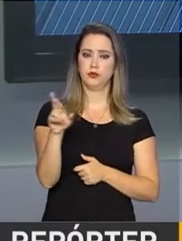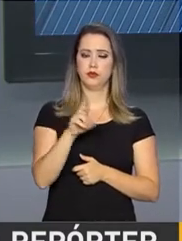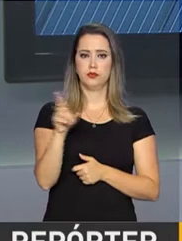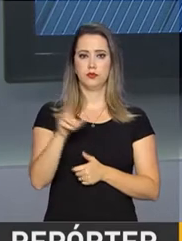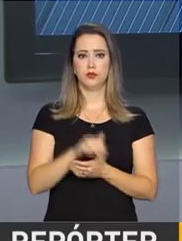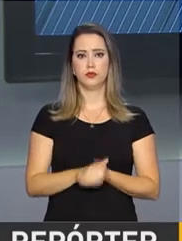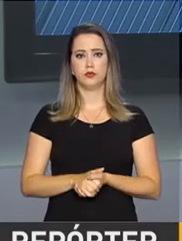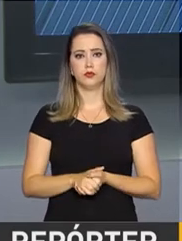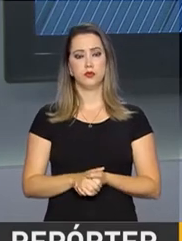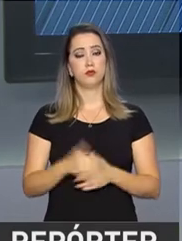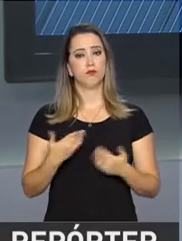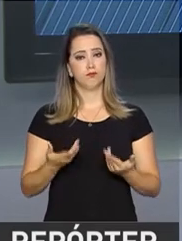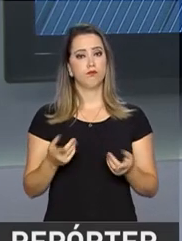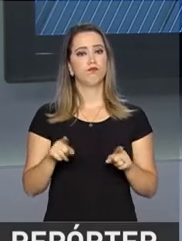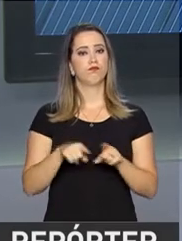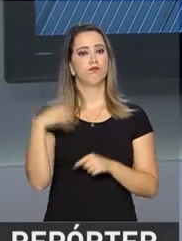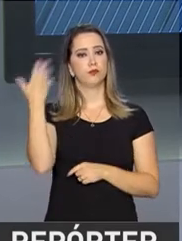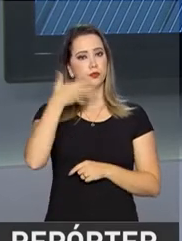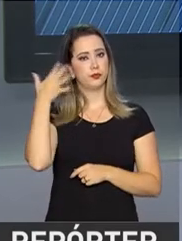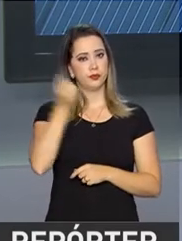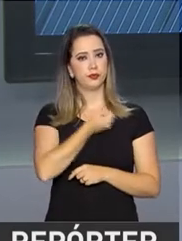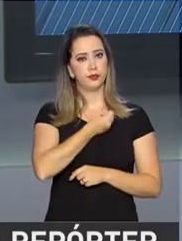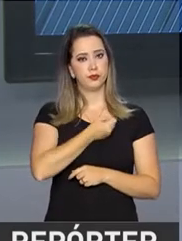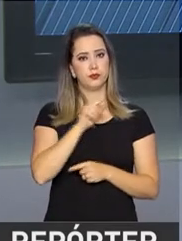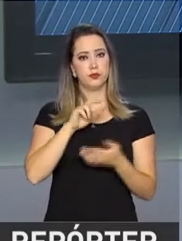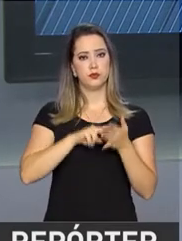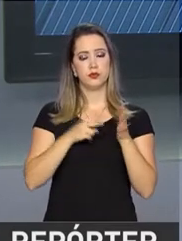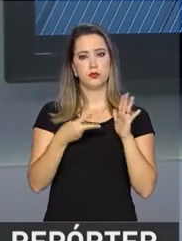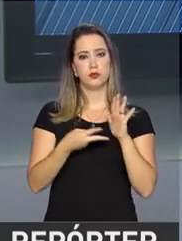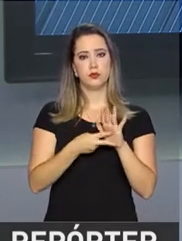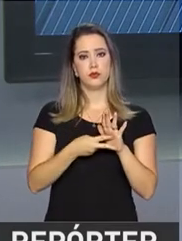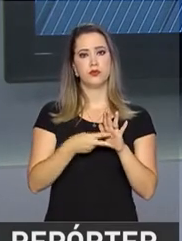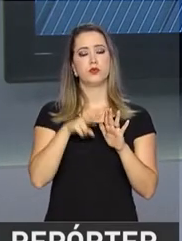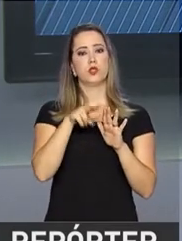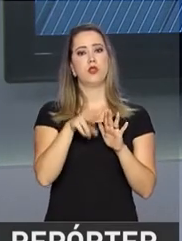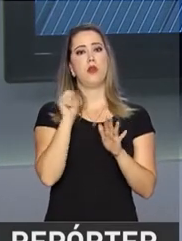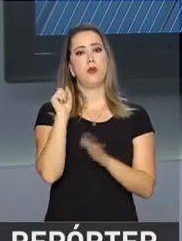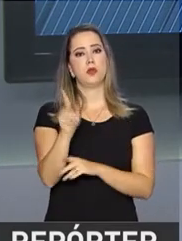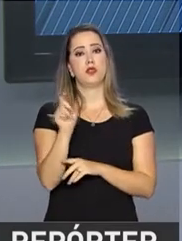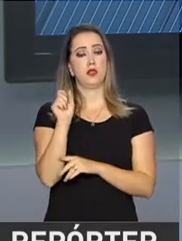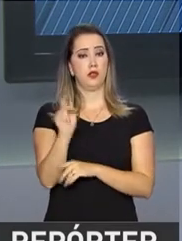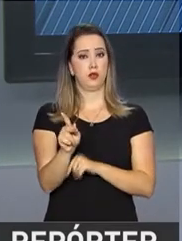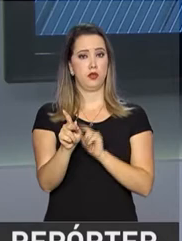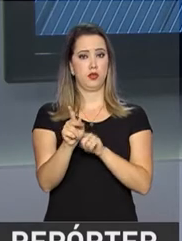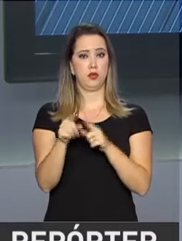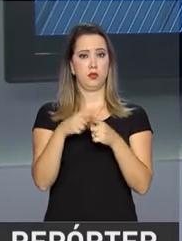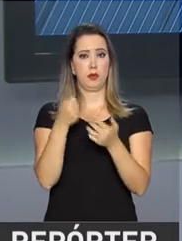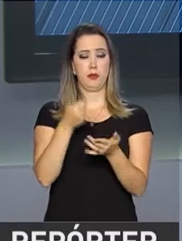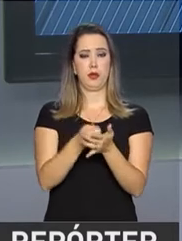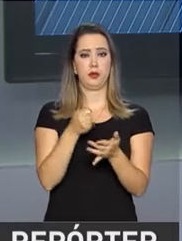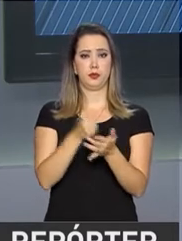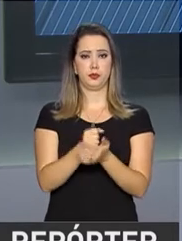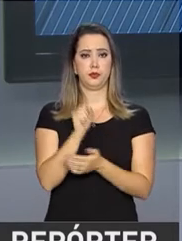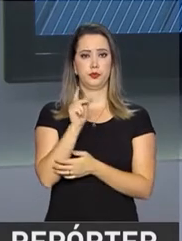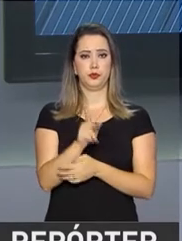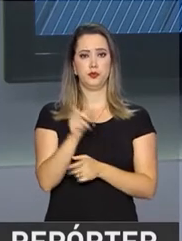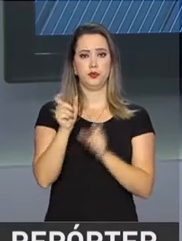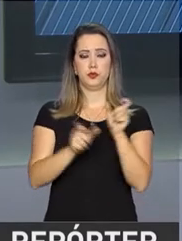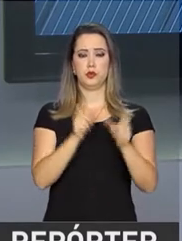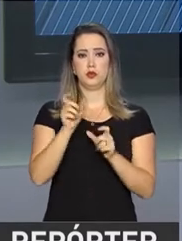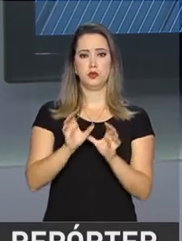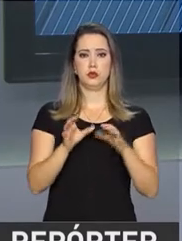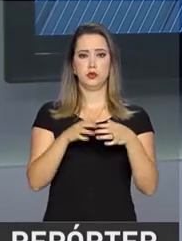milhões de reais e vale explicar que esses números correspondem à previdência social que é o sistema que pagar aposentadoria dos trabalhadores